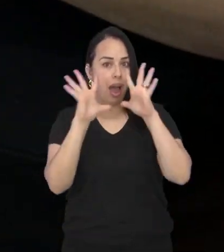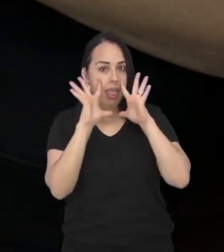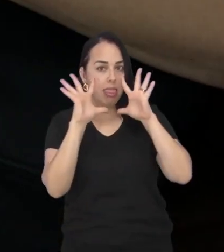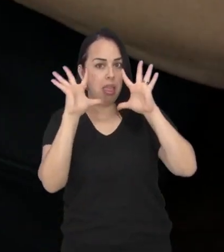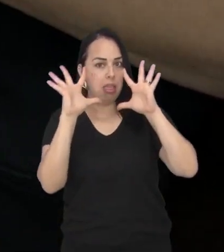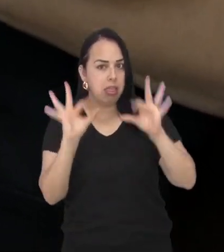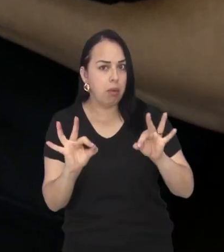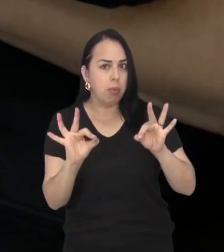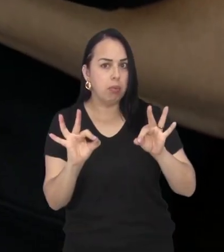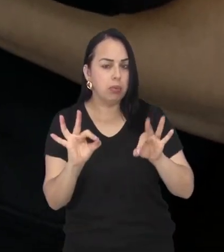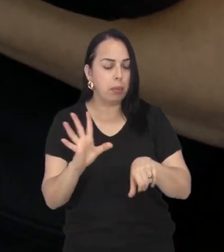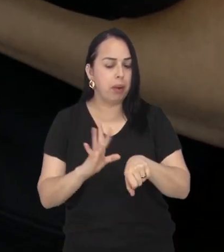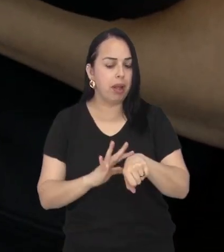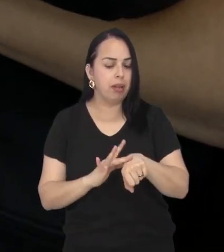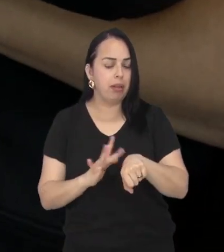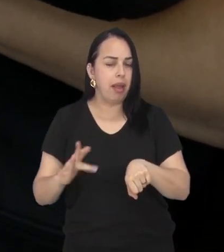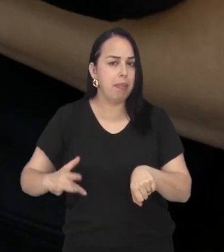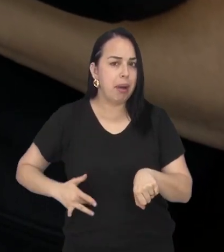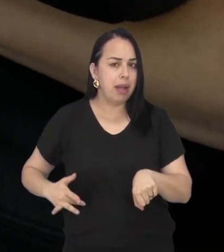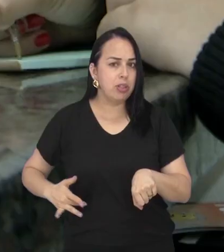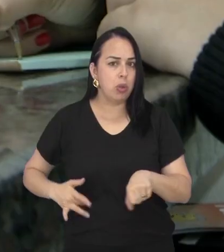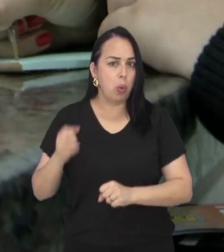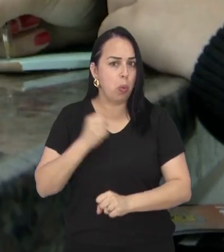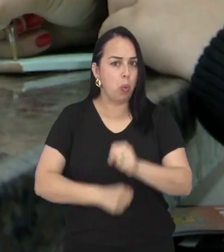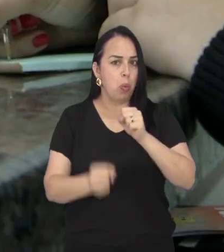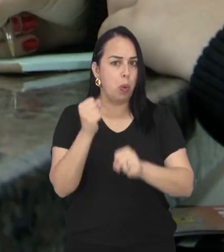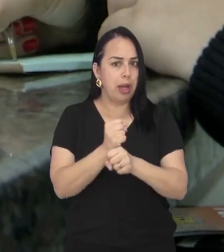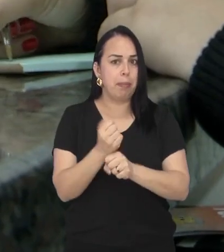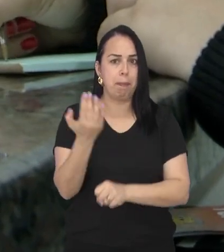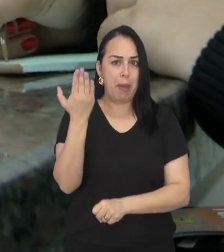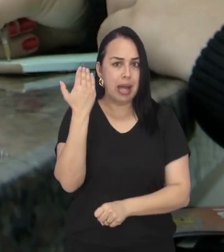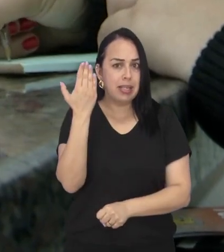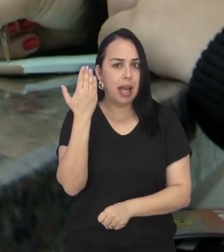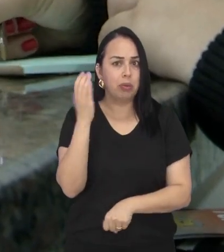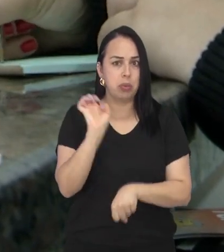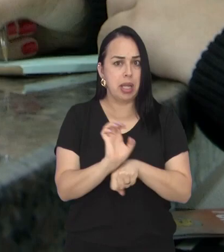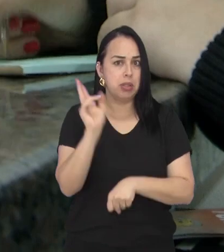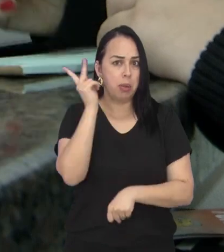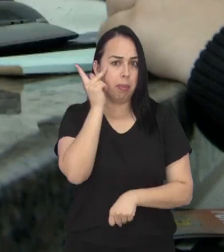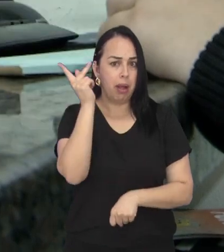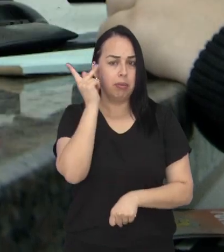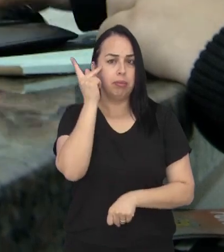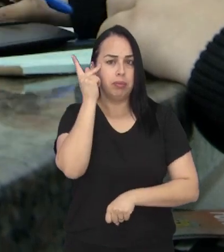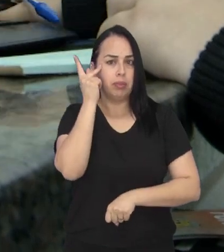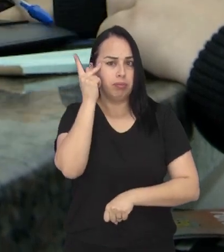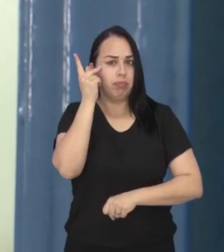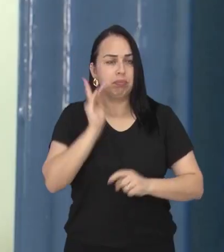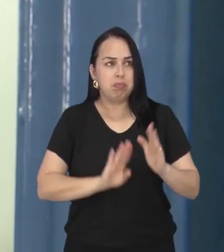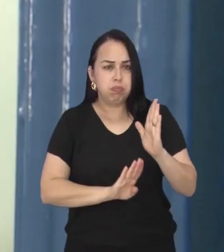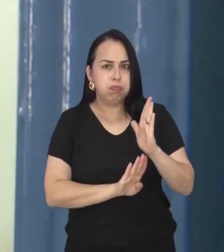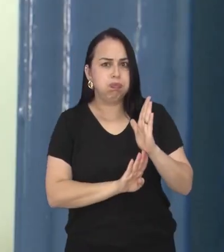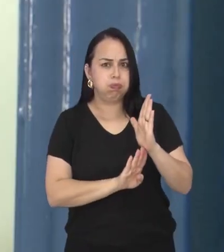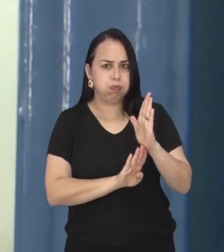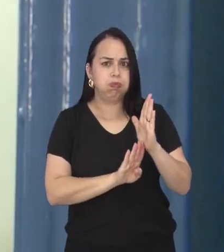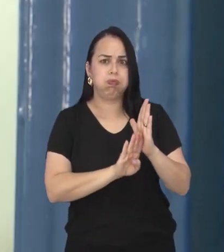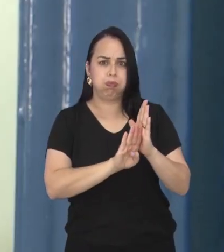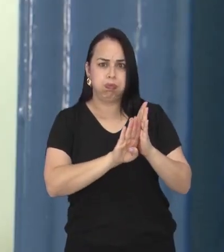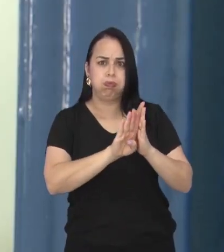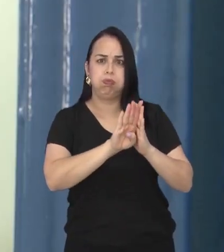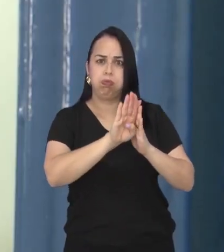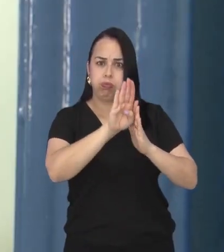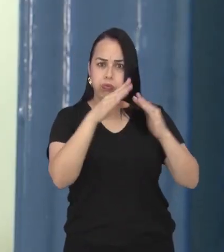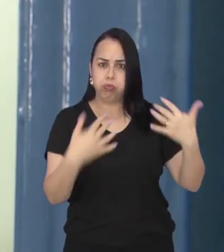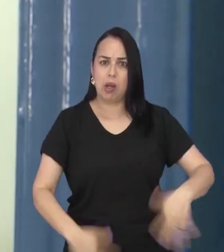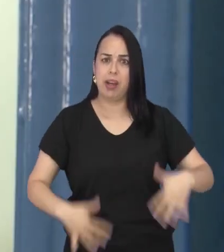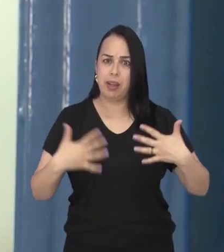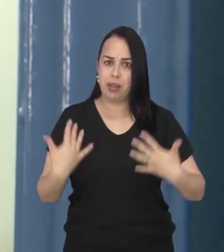sinal de atenção pra hepatite Desde o ano passado a capital paulista tem registrado aumento no número de